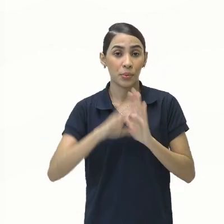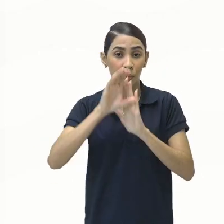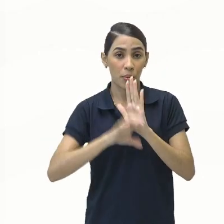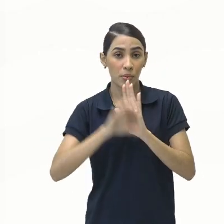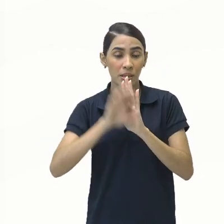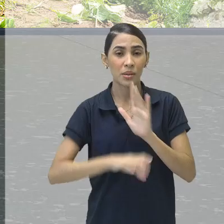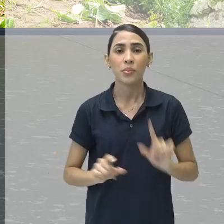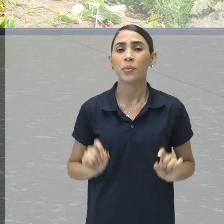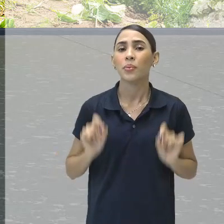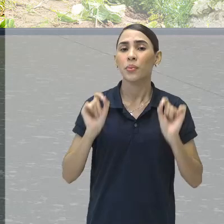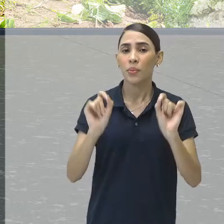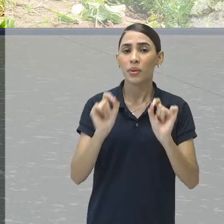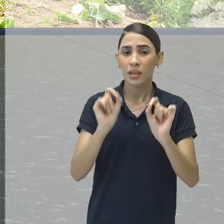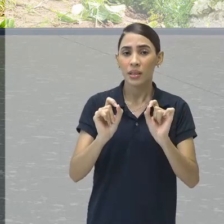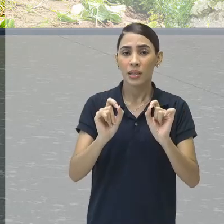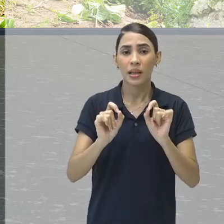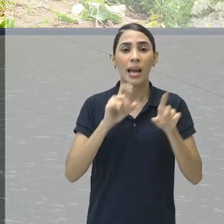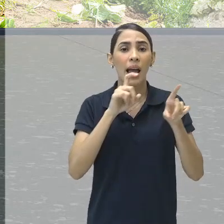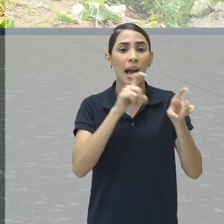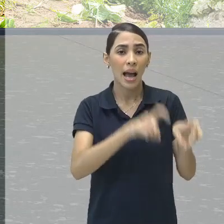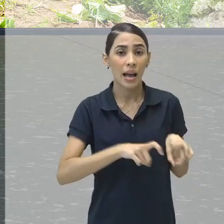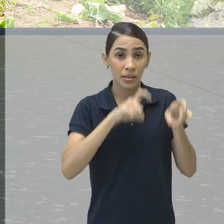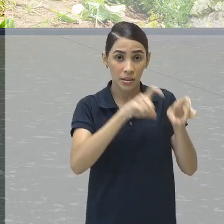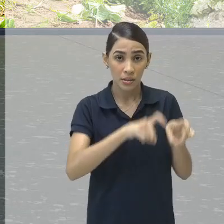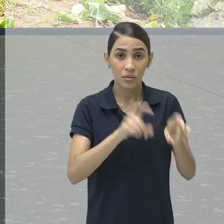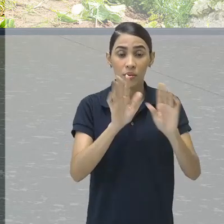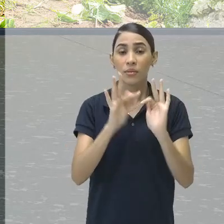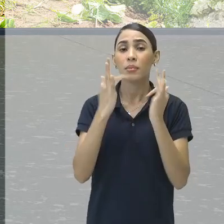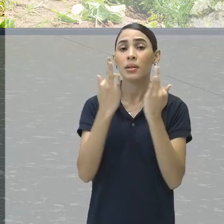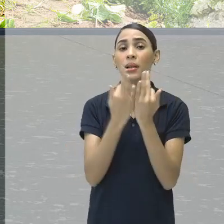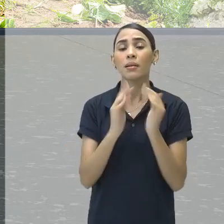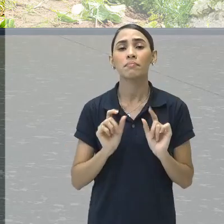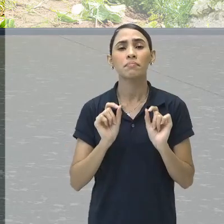vocês o que é a agricultura